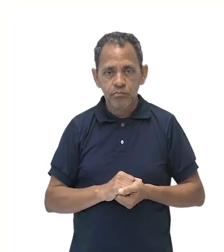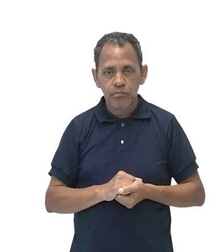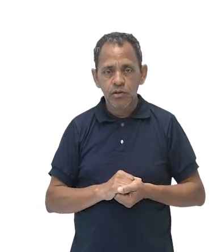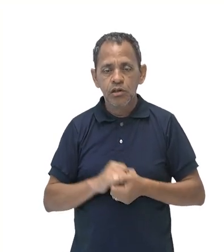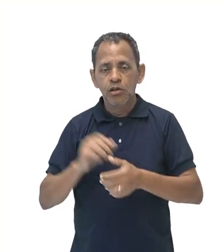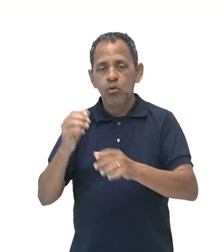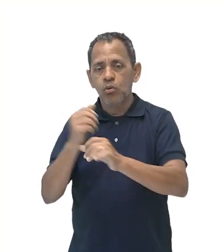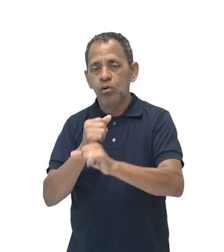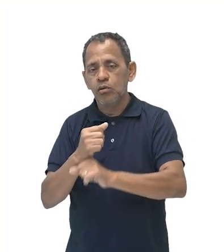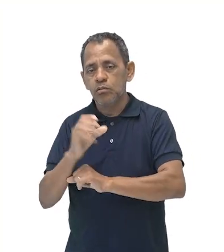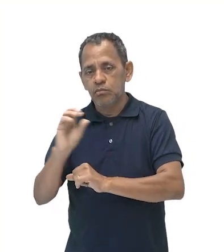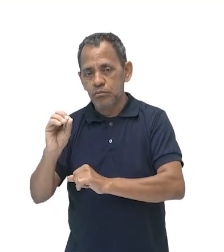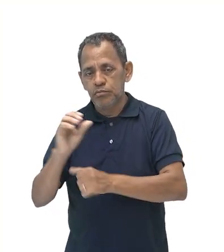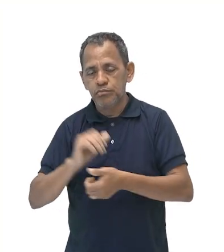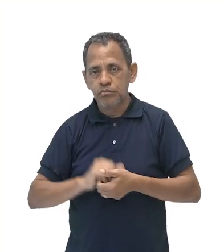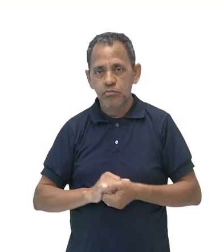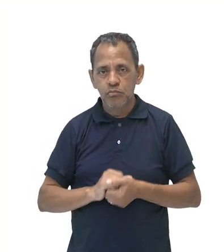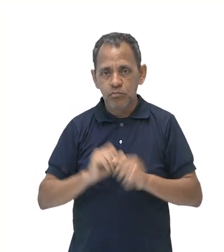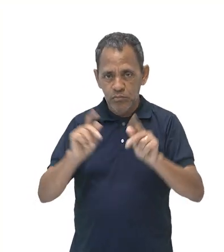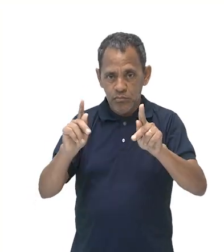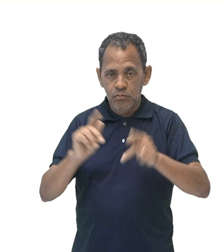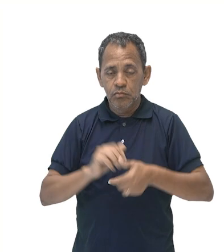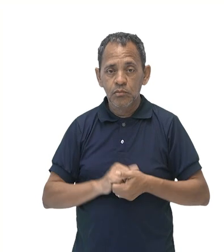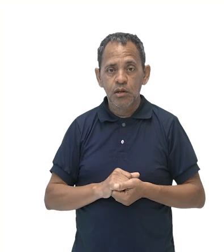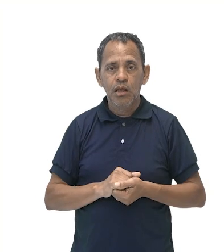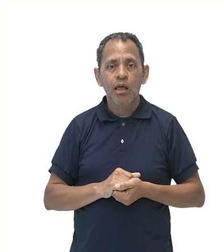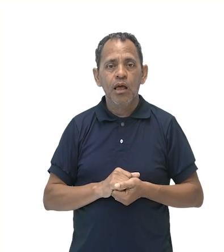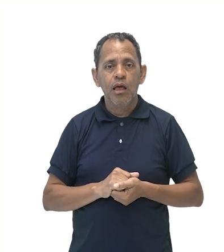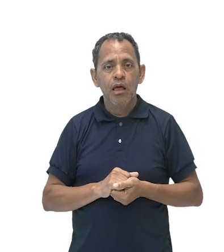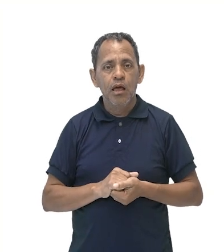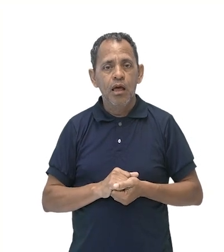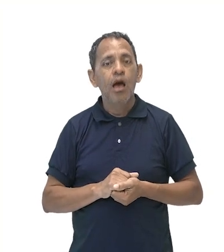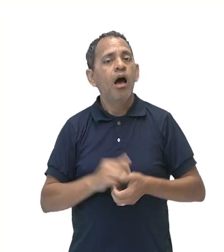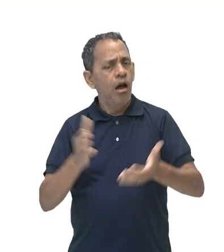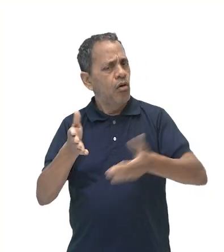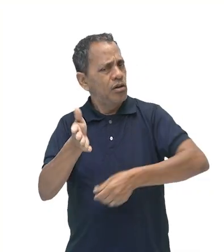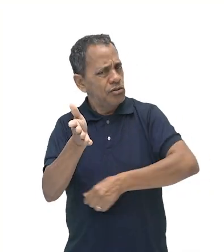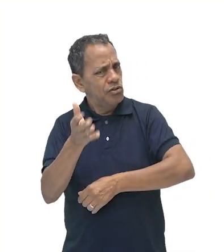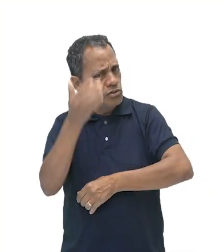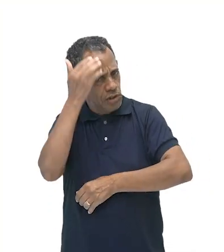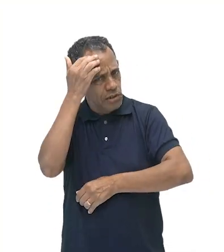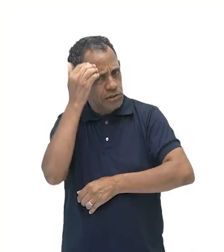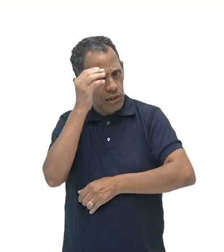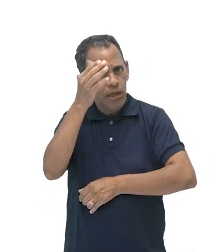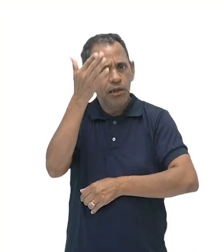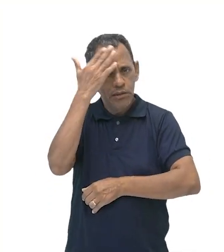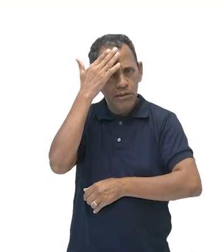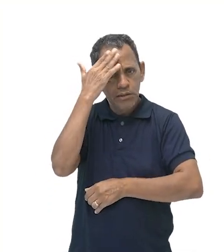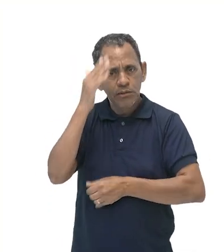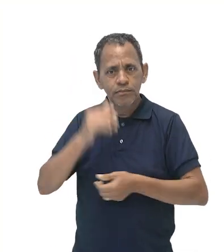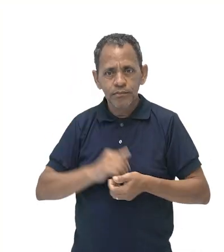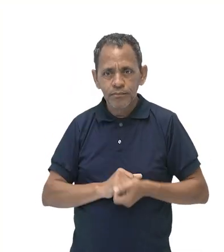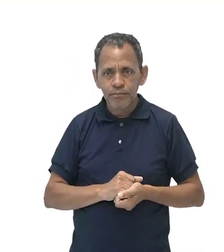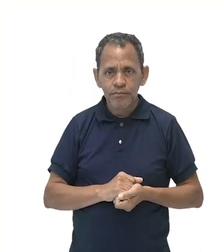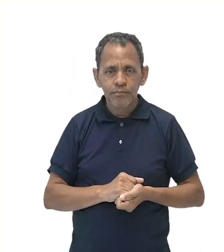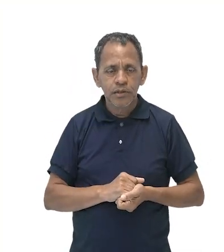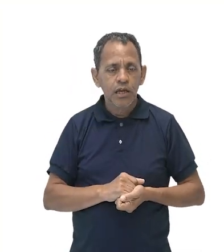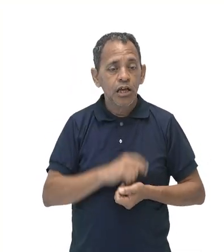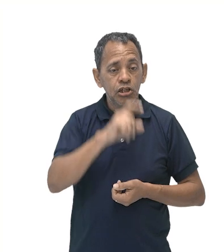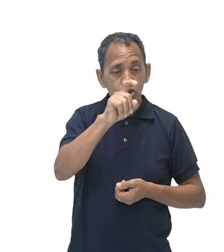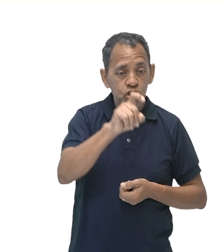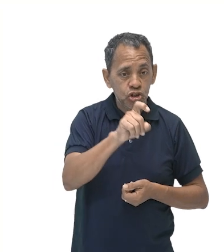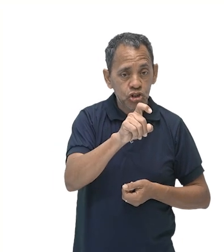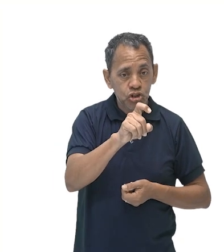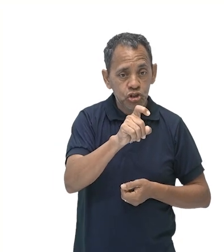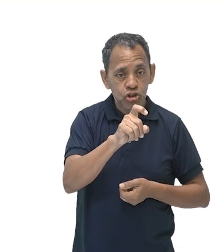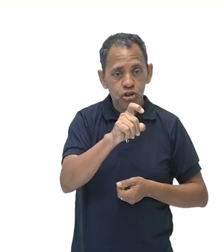igual a 0. Tudo bem, professor, agora o senhor já me ensinou. Vai ser exatamente quem? X